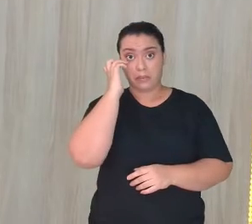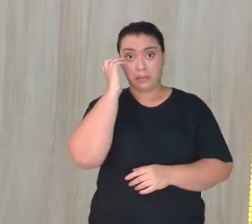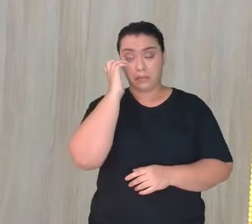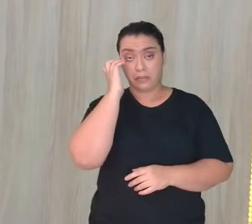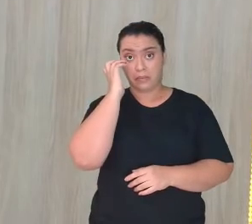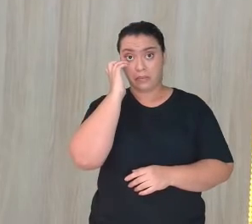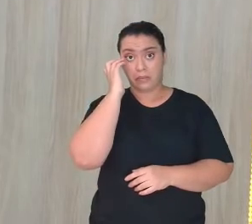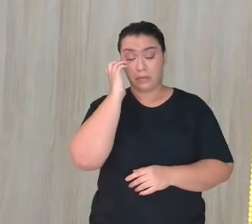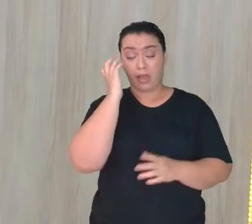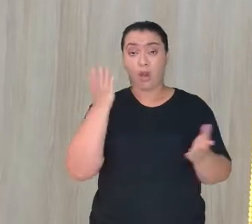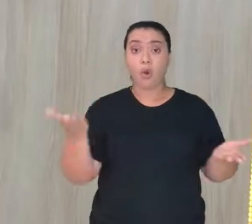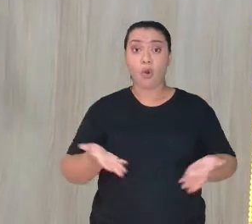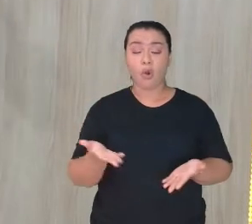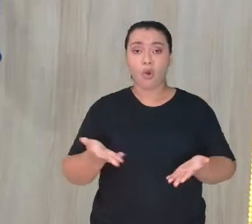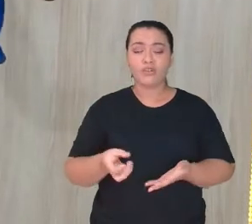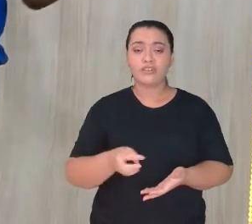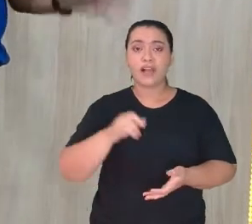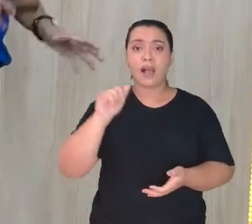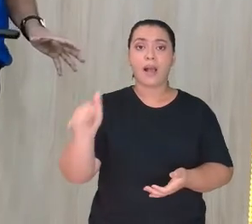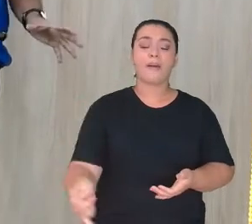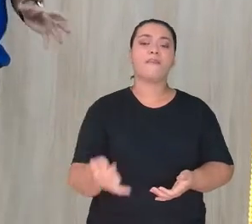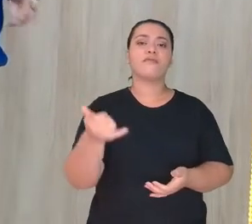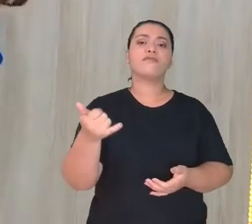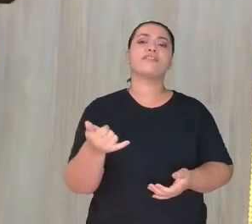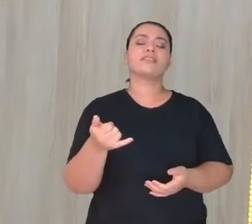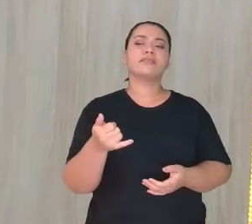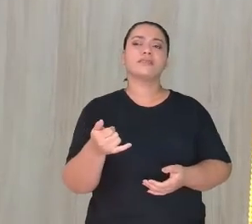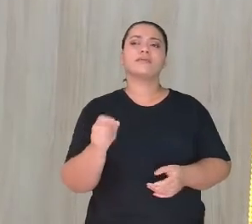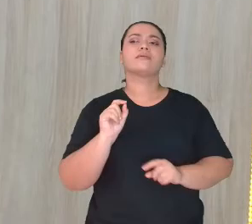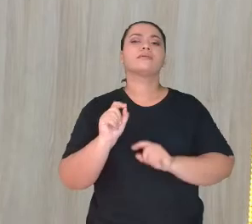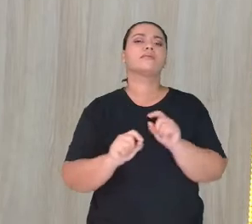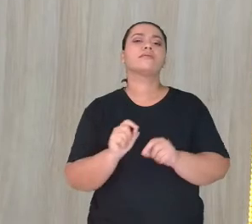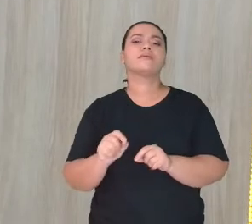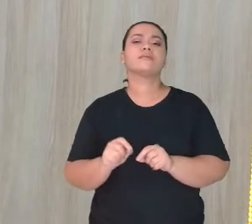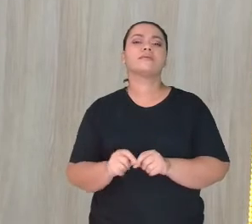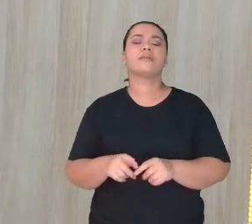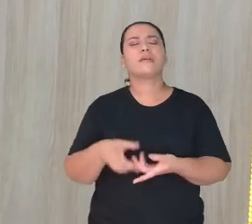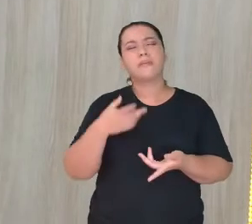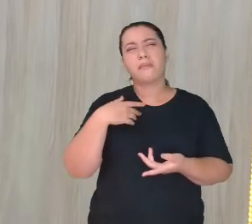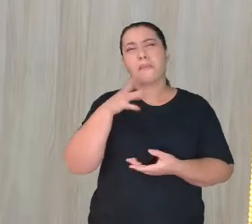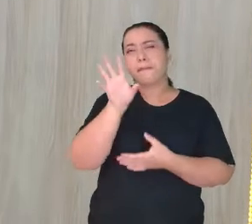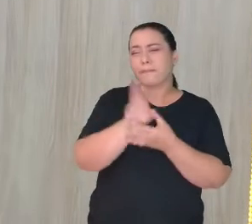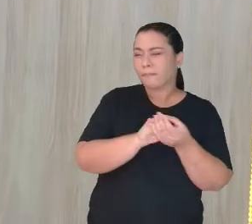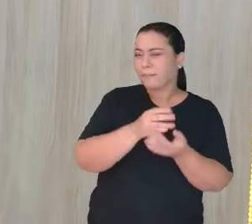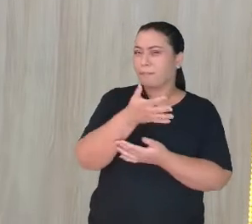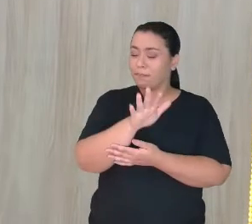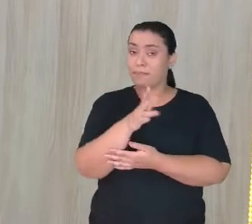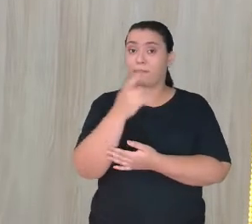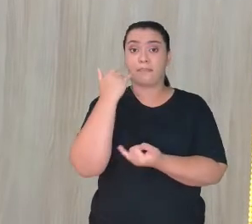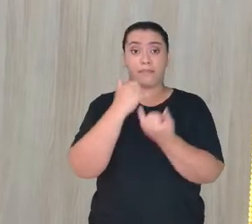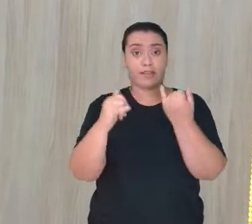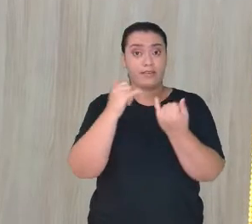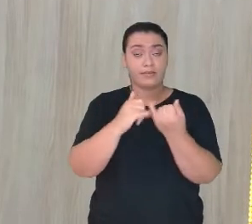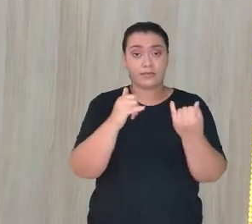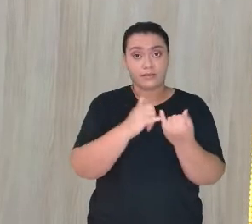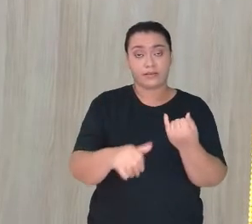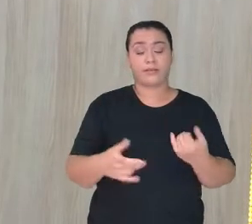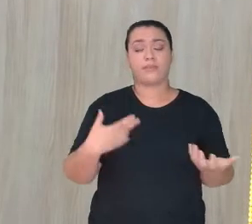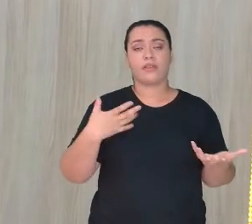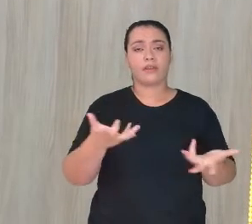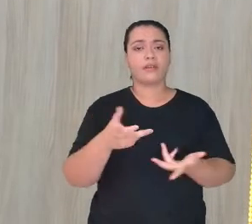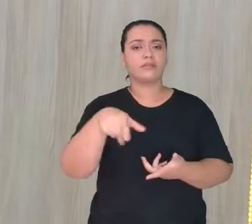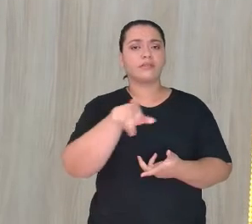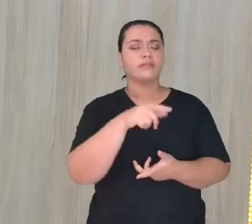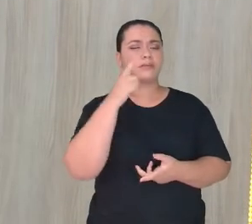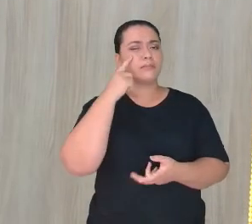vai aproveitar esse raciocínio da aula anterior e vai fazer uma figura parecida, que eu quero que você puxe de vocês o raciocínio